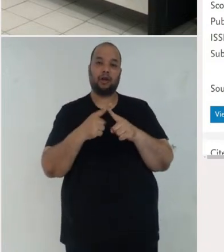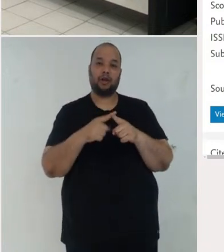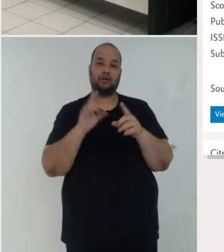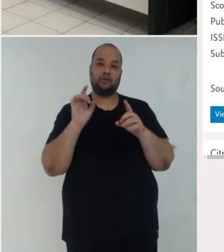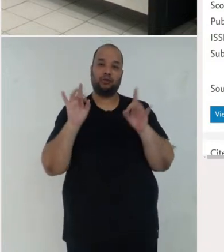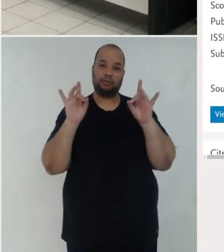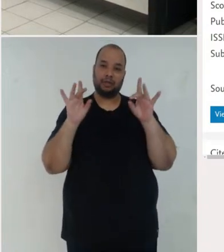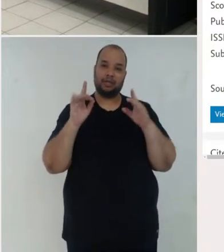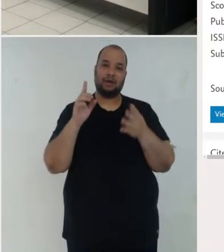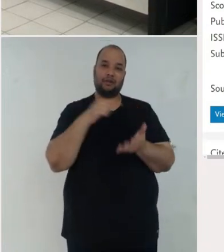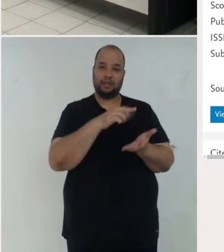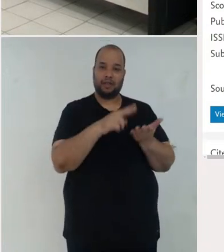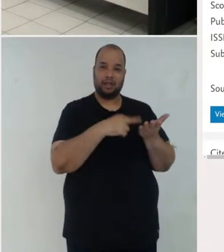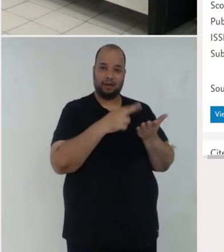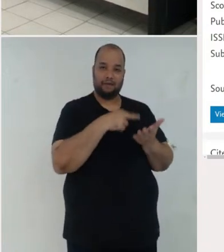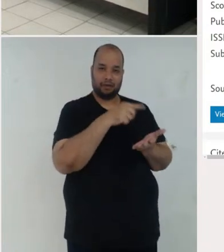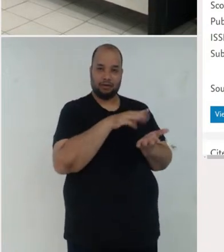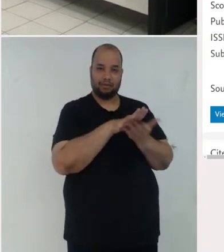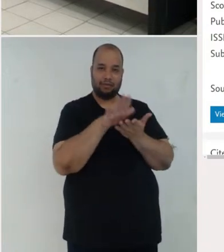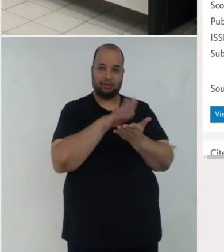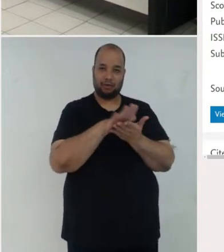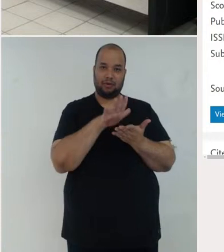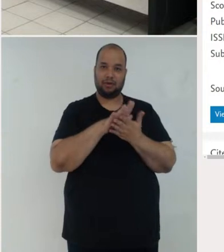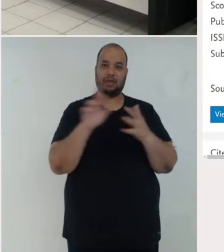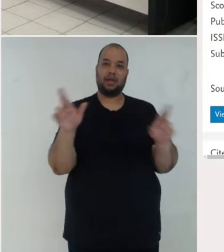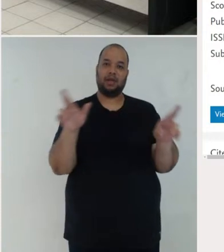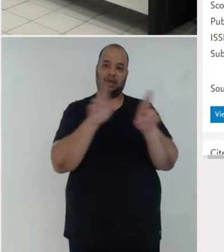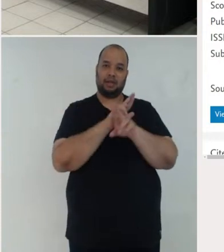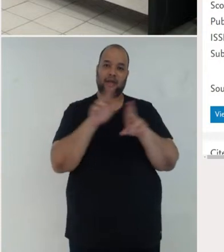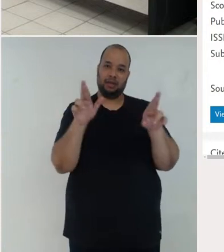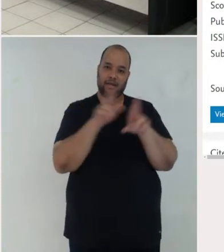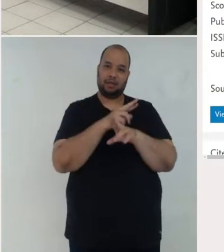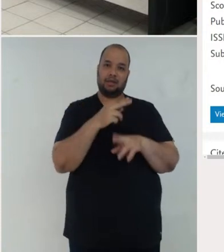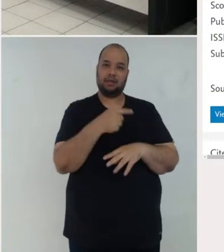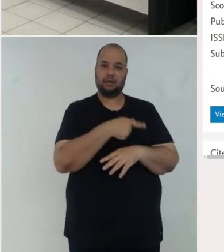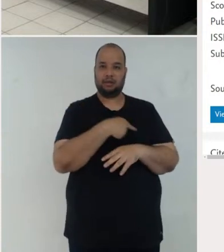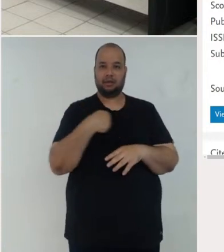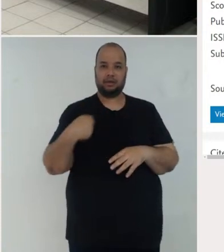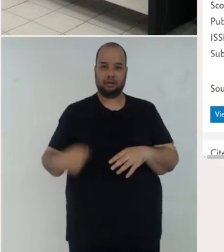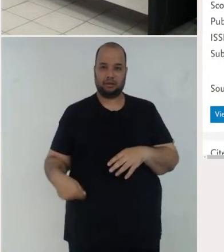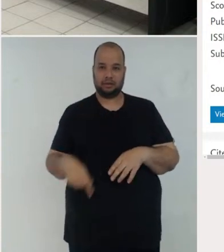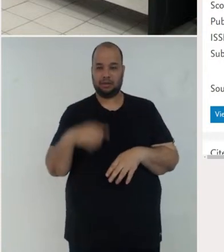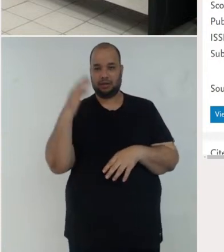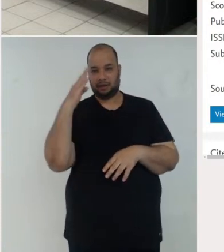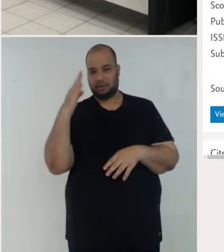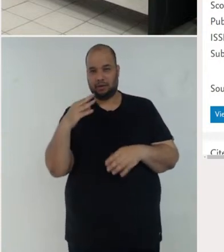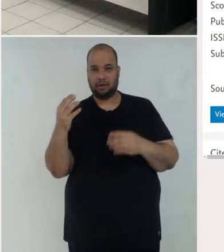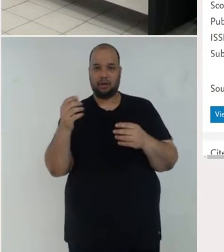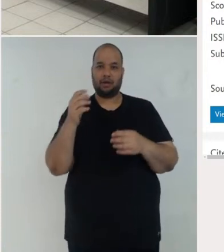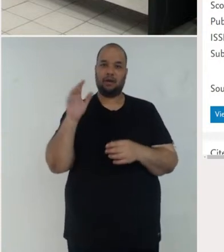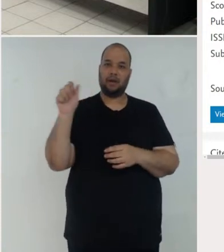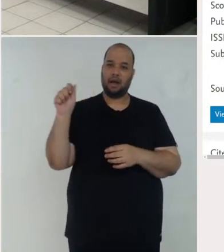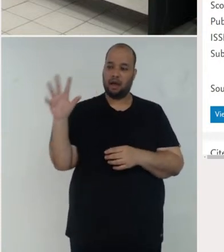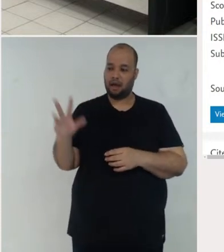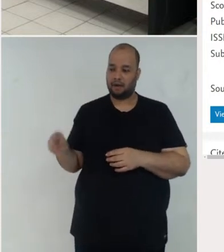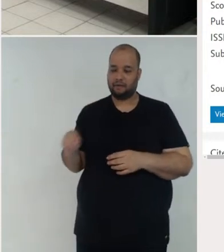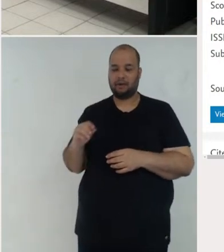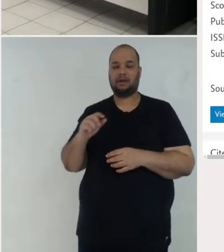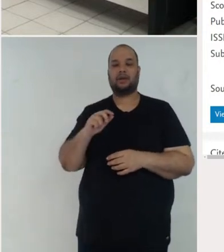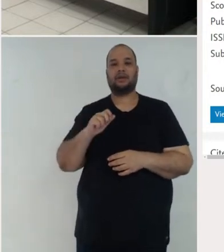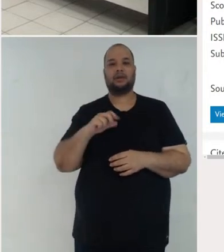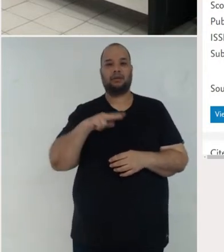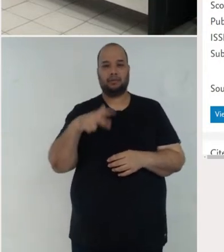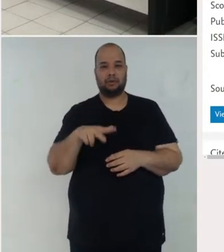especial da Cadernos foi sobre as relações da China e Brasil, África e Portugal. Era isso,